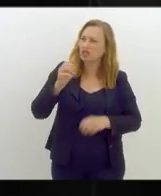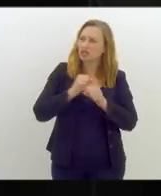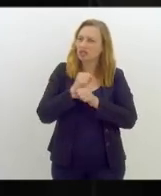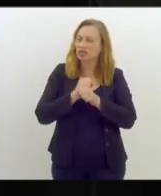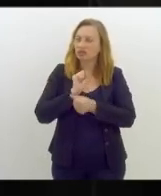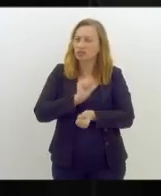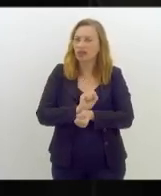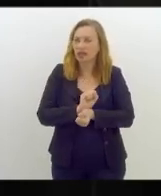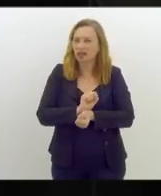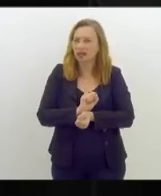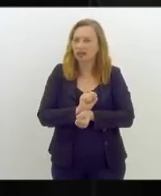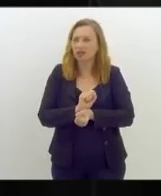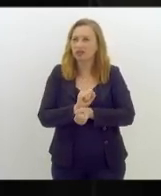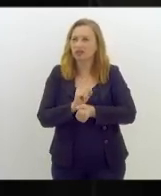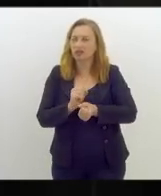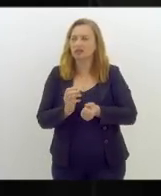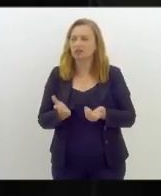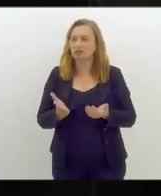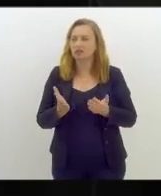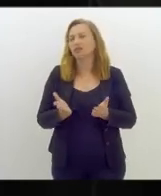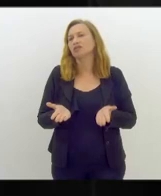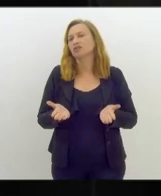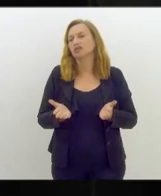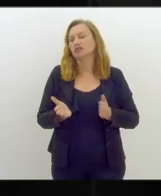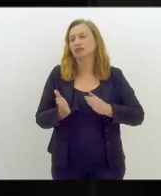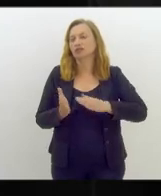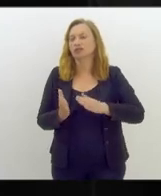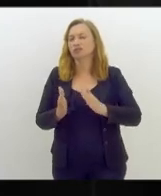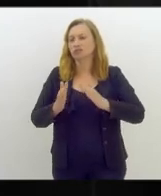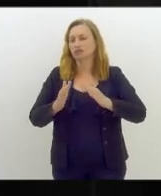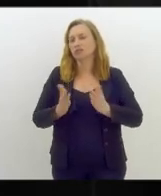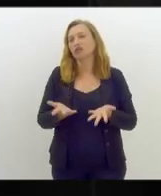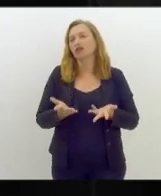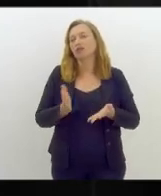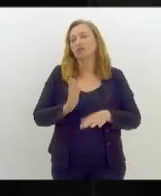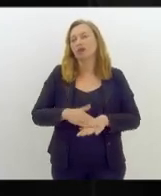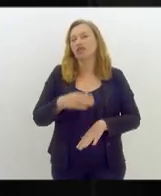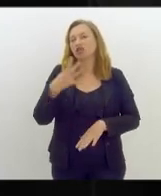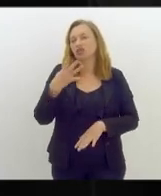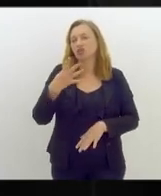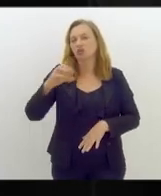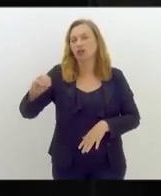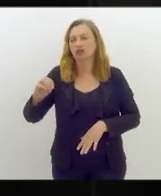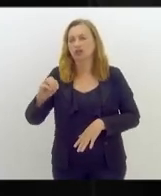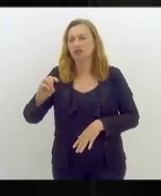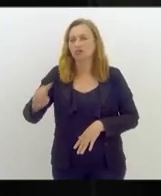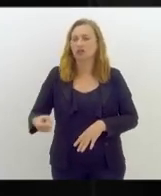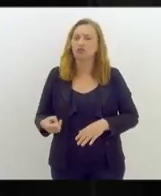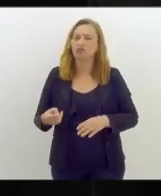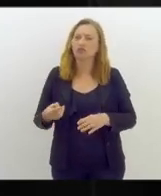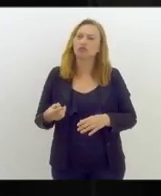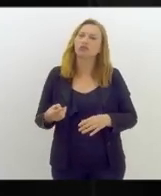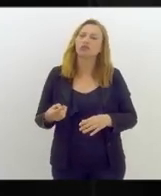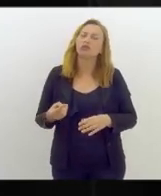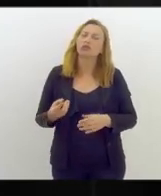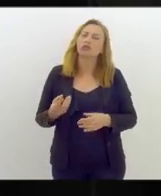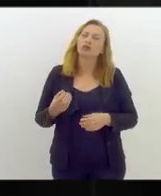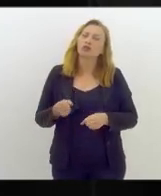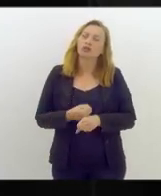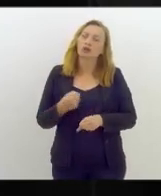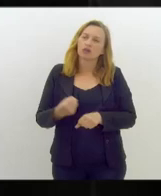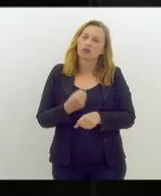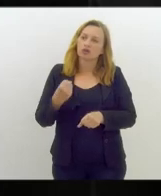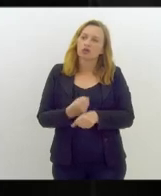tinha caído numa grande enchente, enfim, mais de 400 milhões em obras. Conseguimos com o